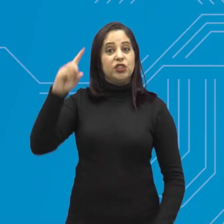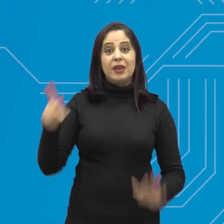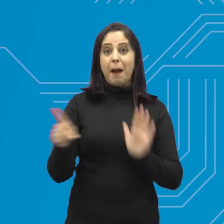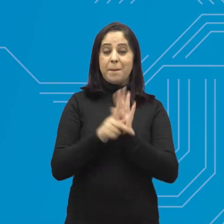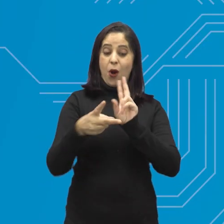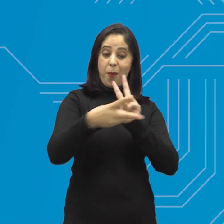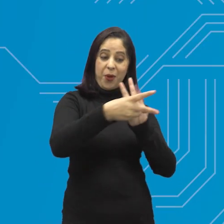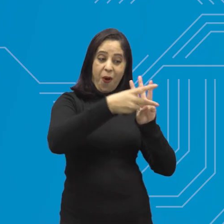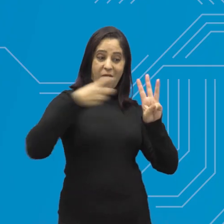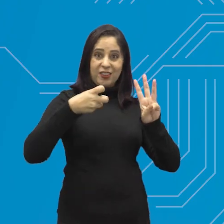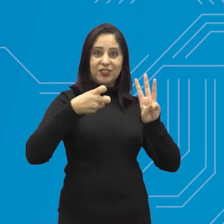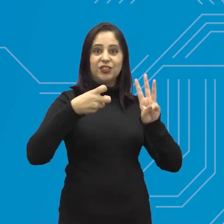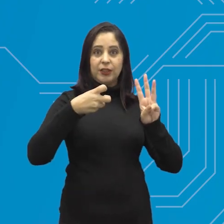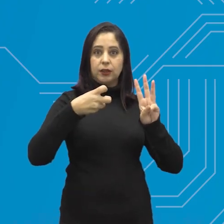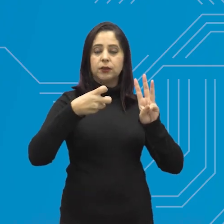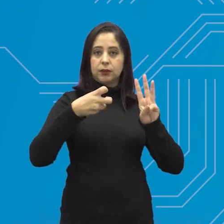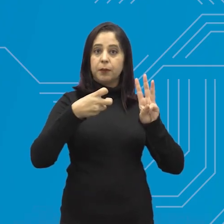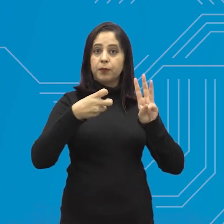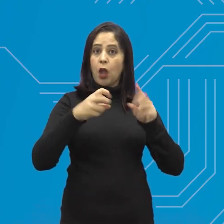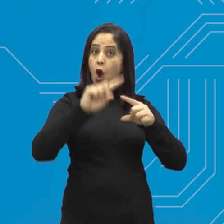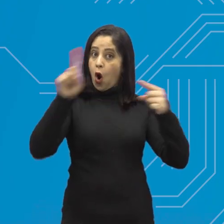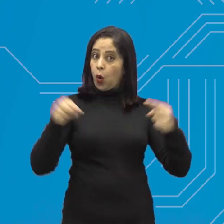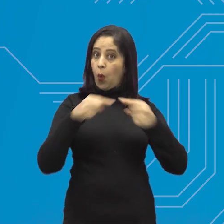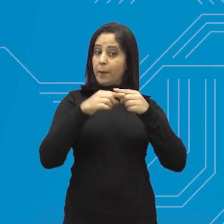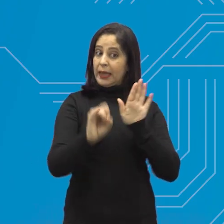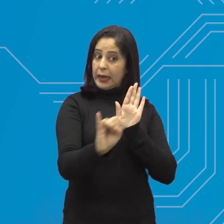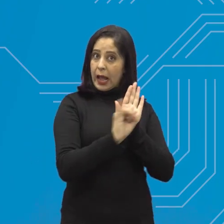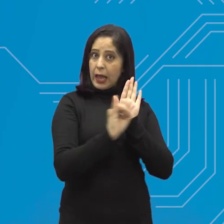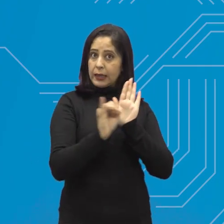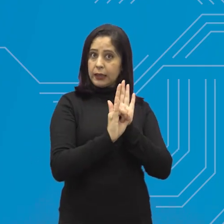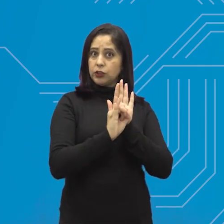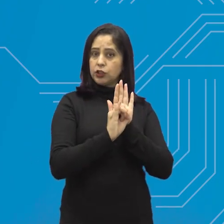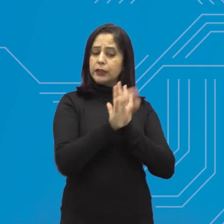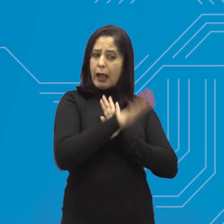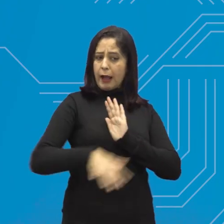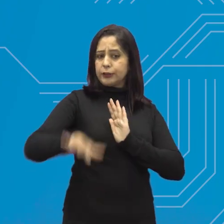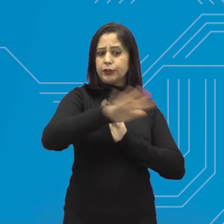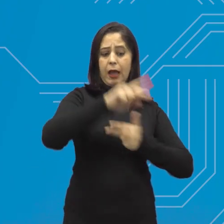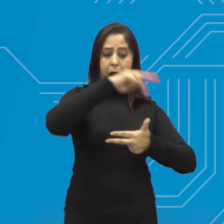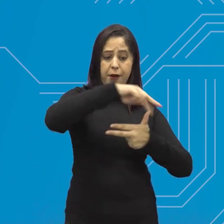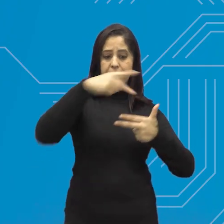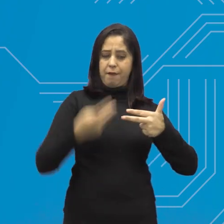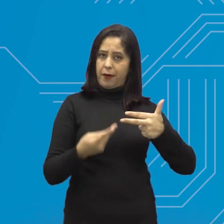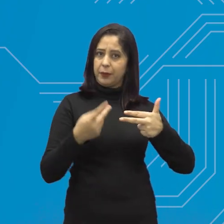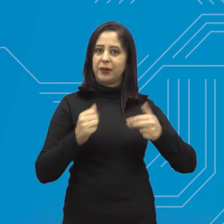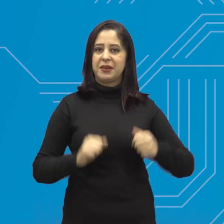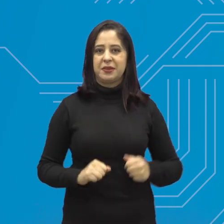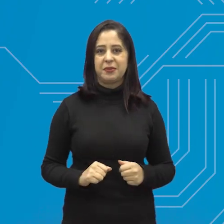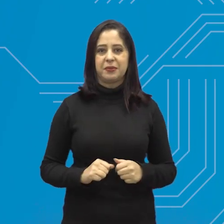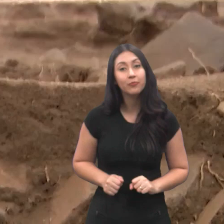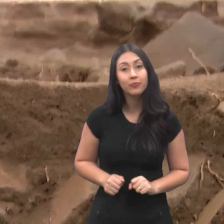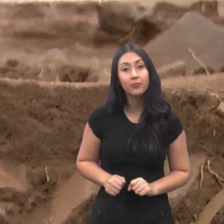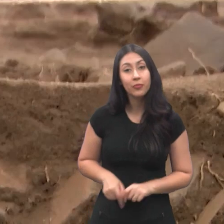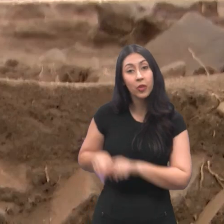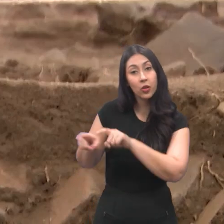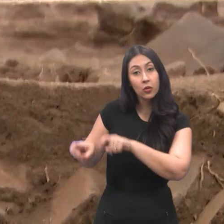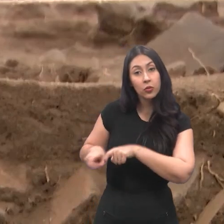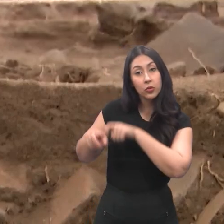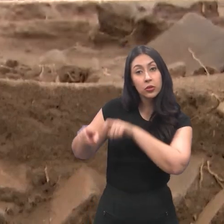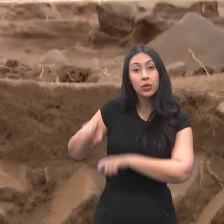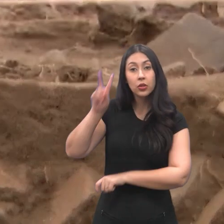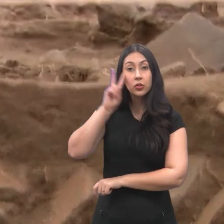dos Indígenas. E muito da nossa identidade regional tem relação direta com os povos originários. O